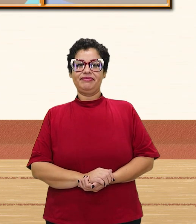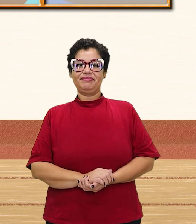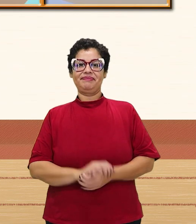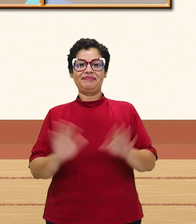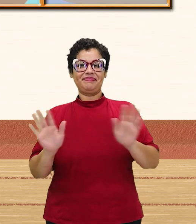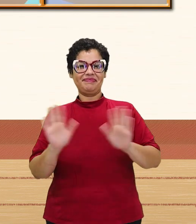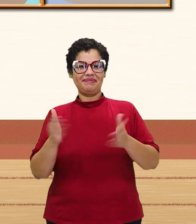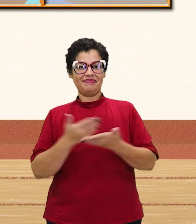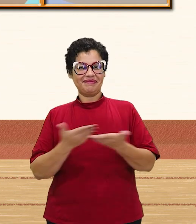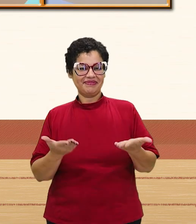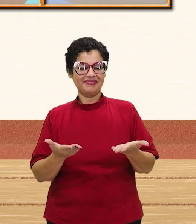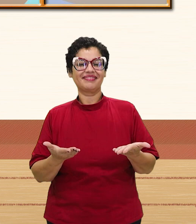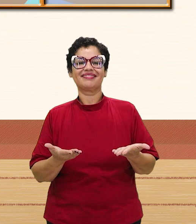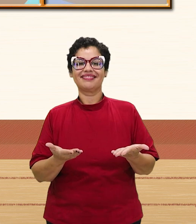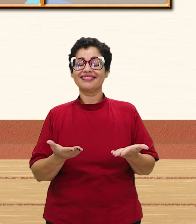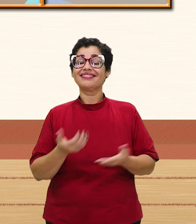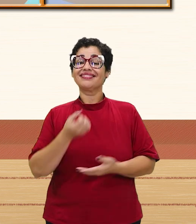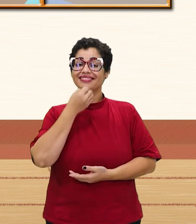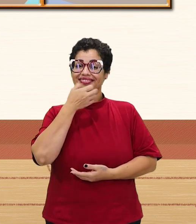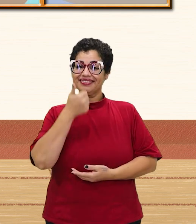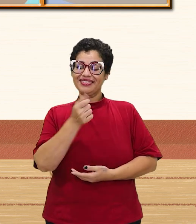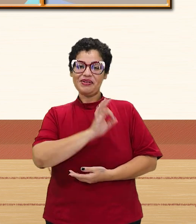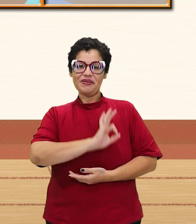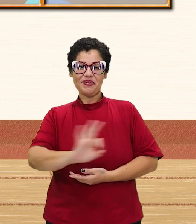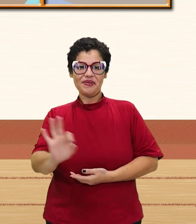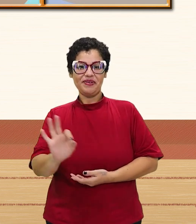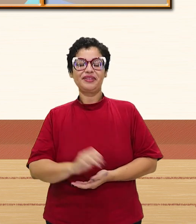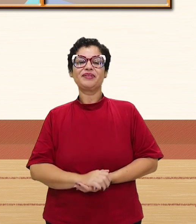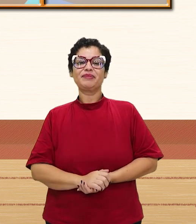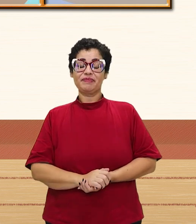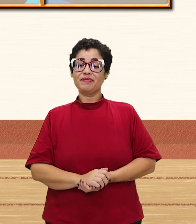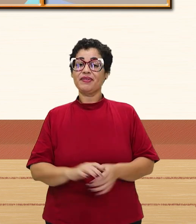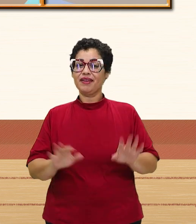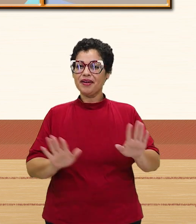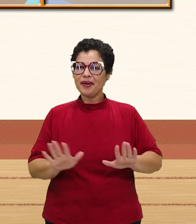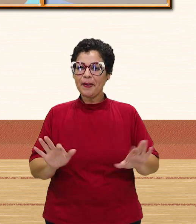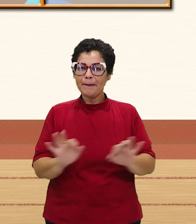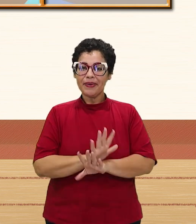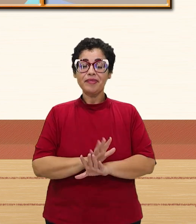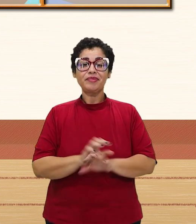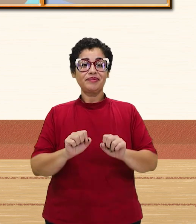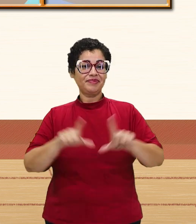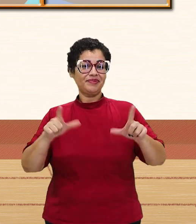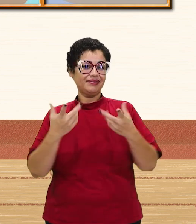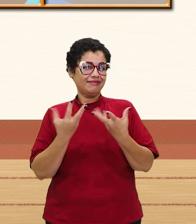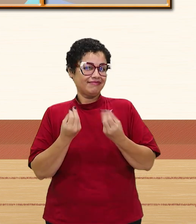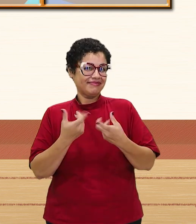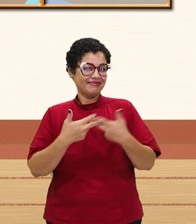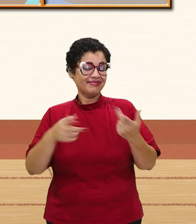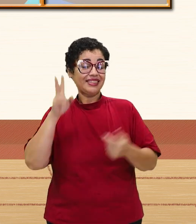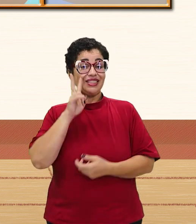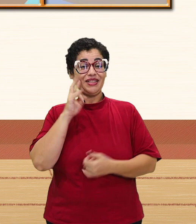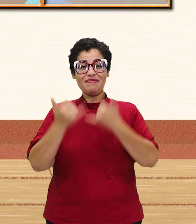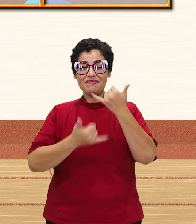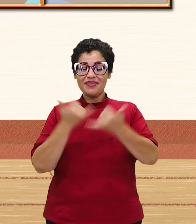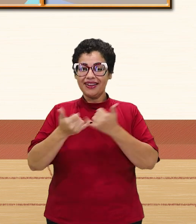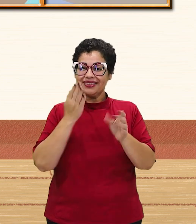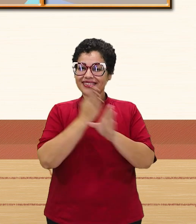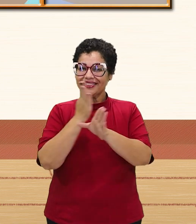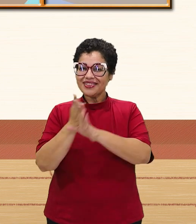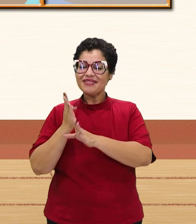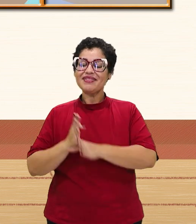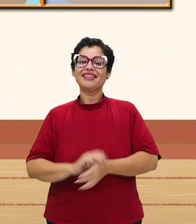Olá, Beto! Olá, pessoal! Tudo ótimo! Olha só, preparados para mais um programa cheio de histórias, brincadeiras e